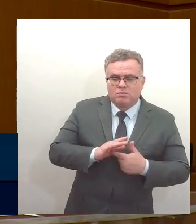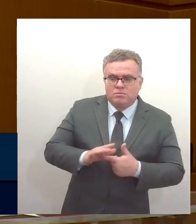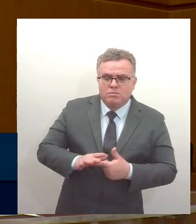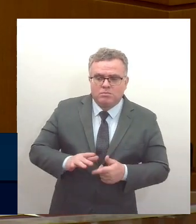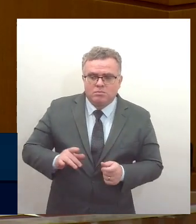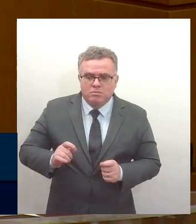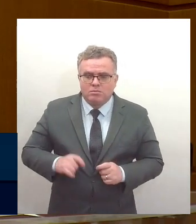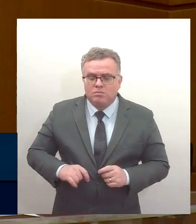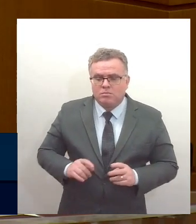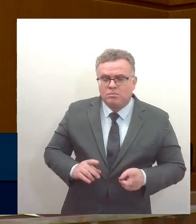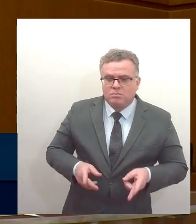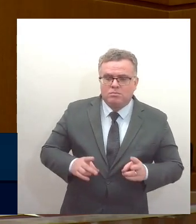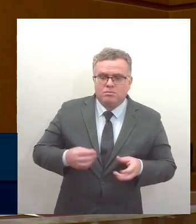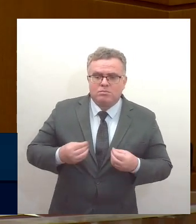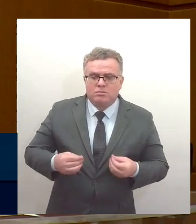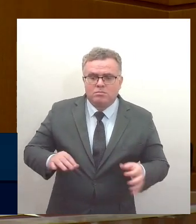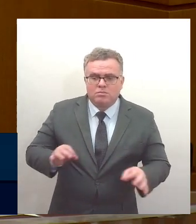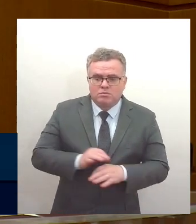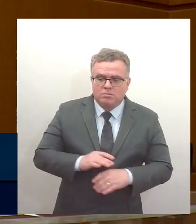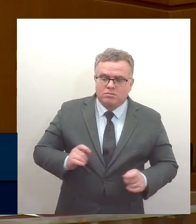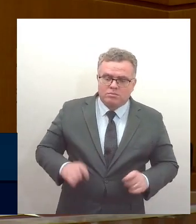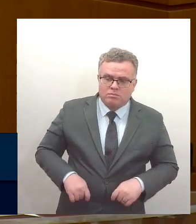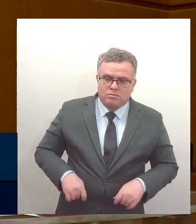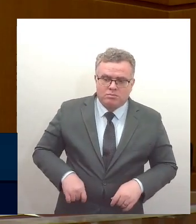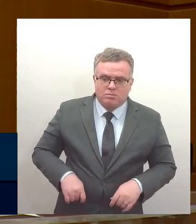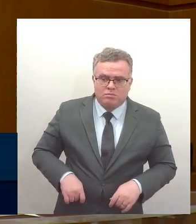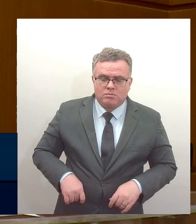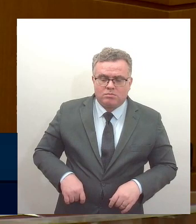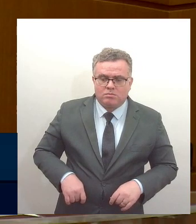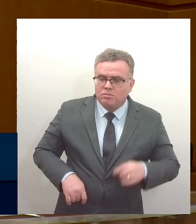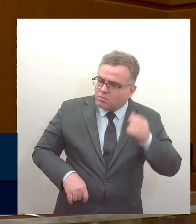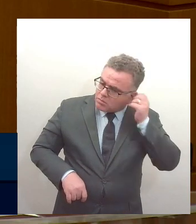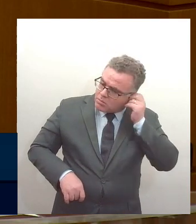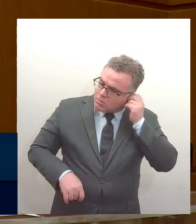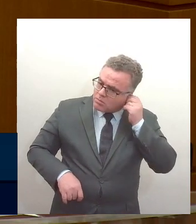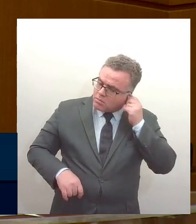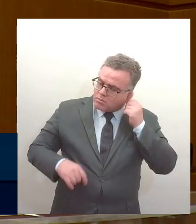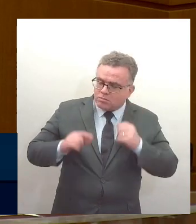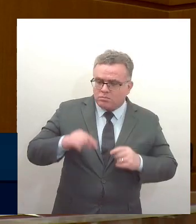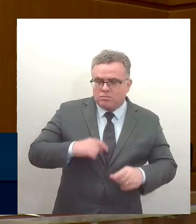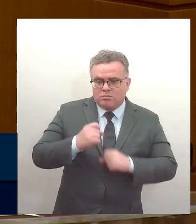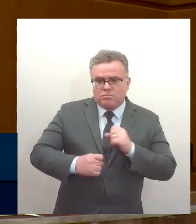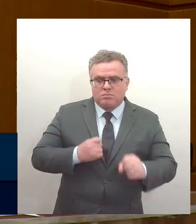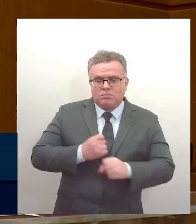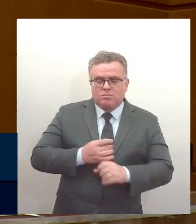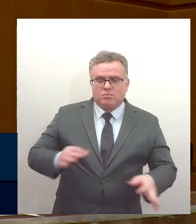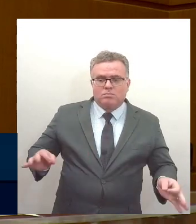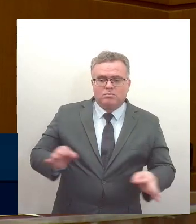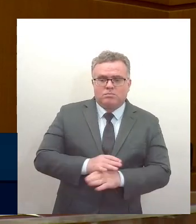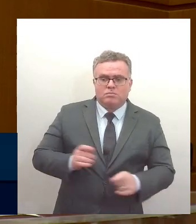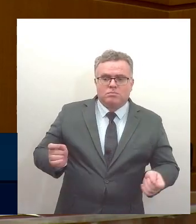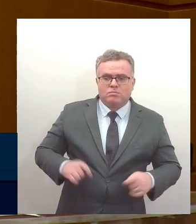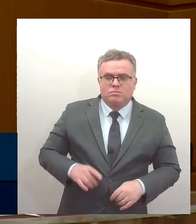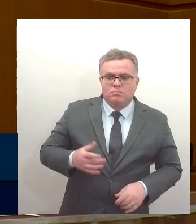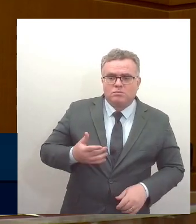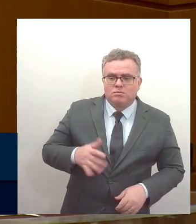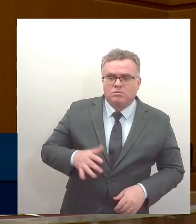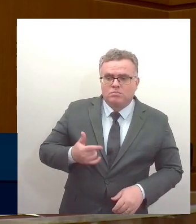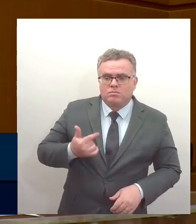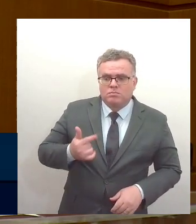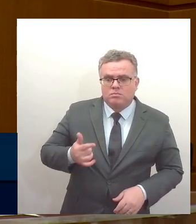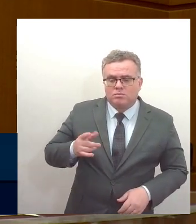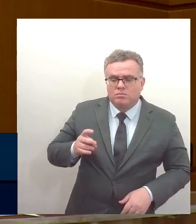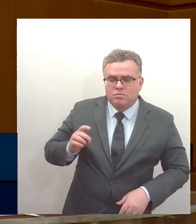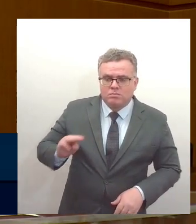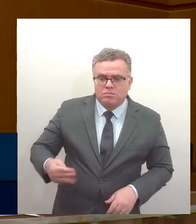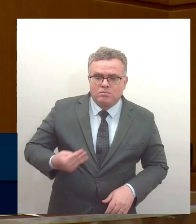região pelo volume de negócios deste ano, que chegou a aproximadamente 25 milhões de reais. Aproveito para